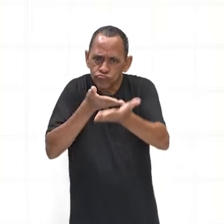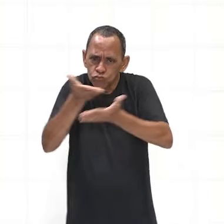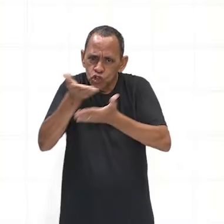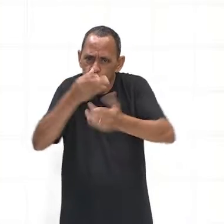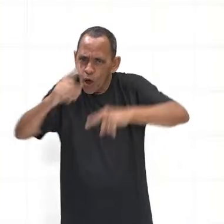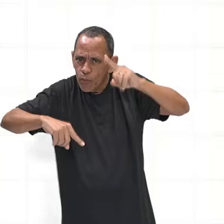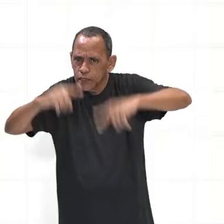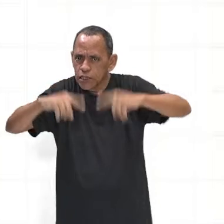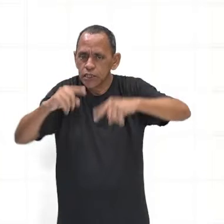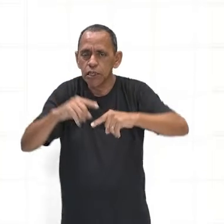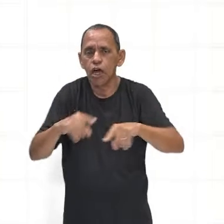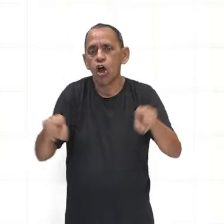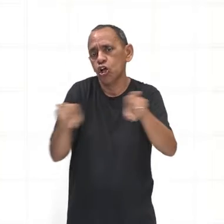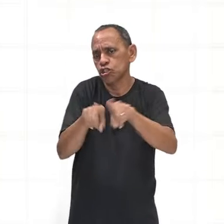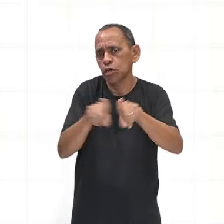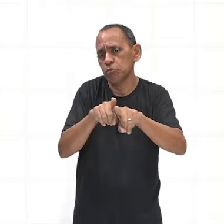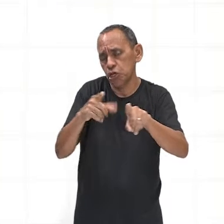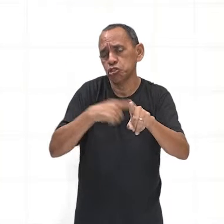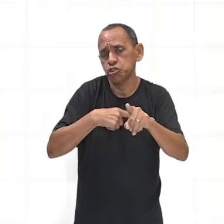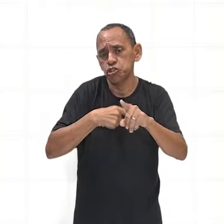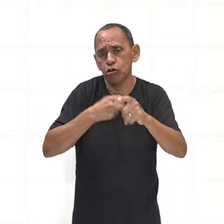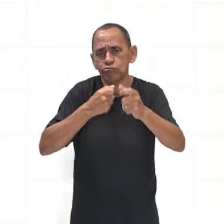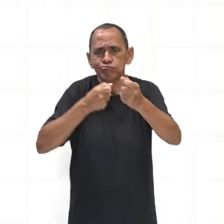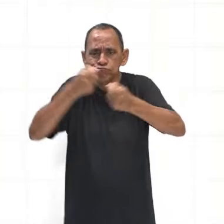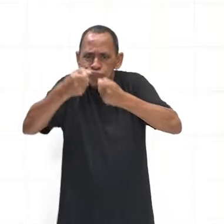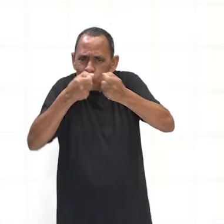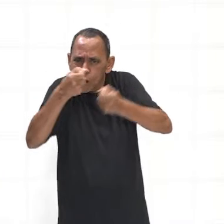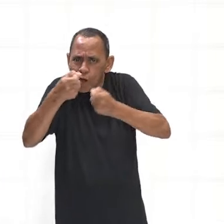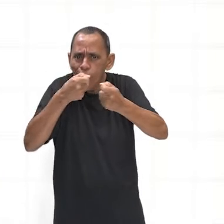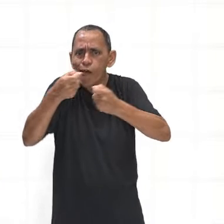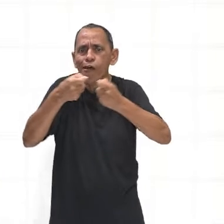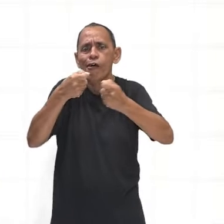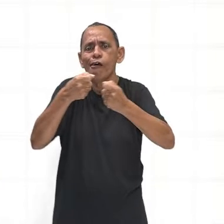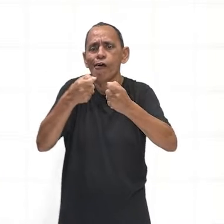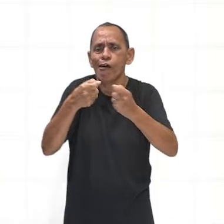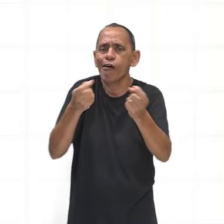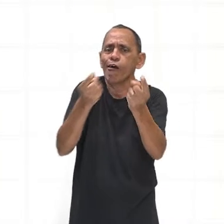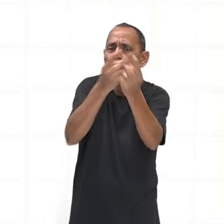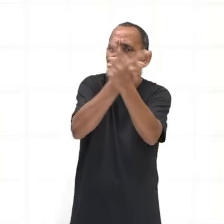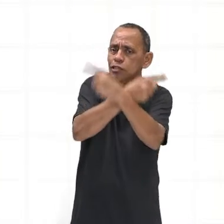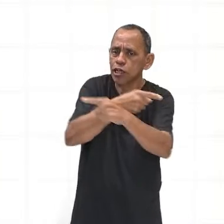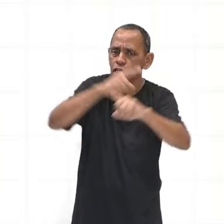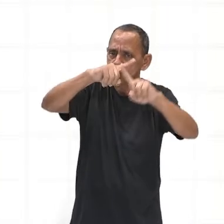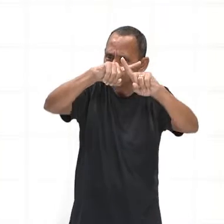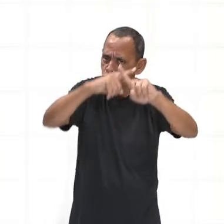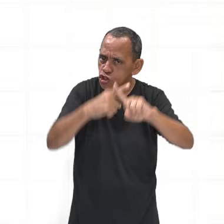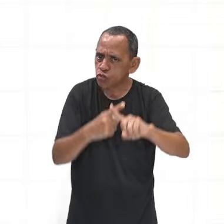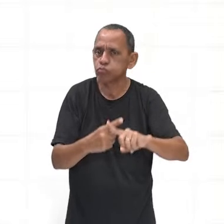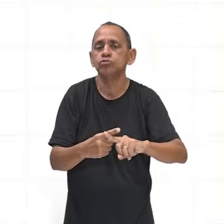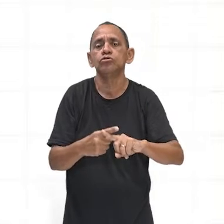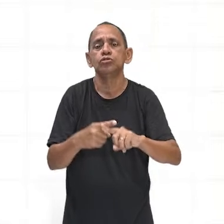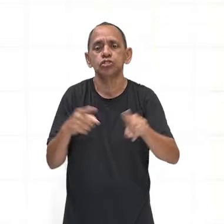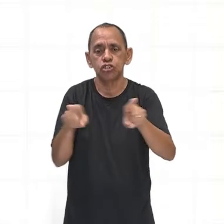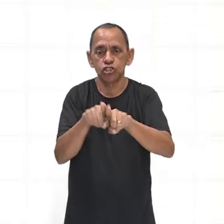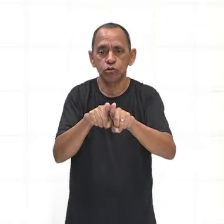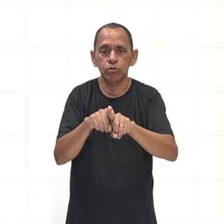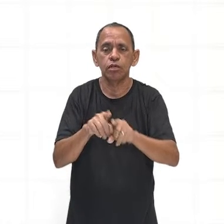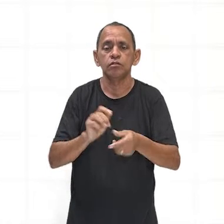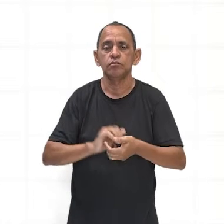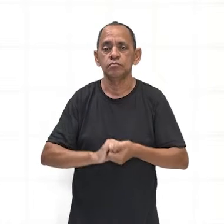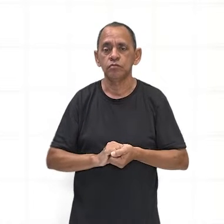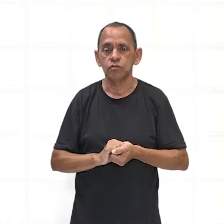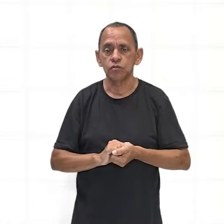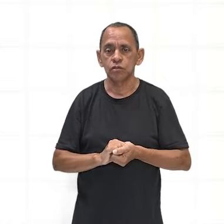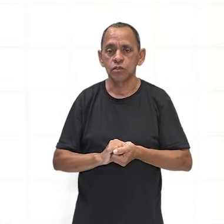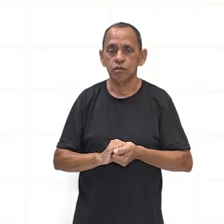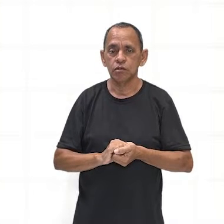mesmo tempo, lutavam entre si. Tá? A civilização maia, como eles tinham ali cidades e estados diferentes, ela era formada por